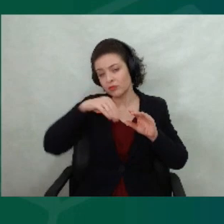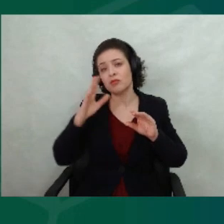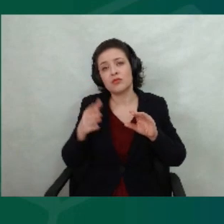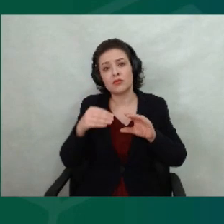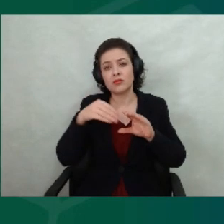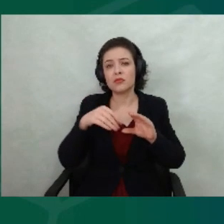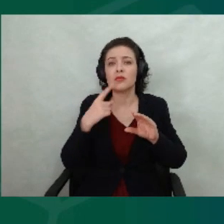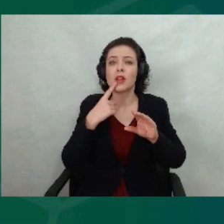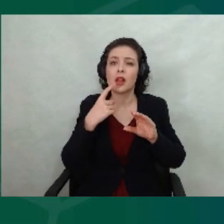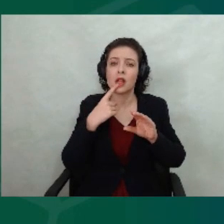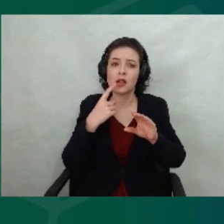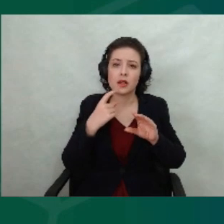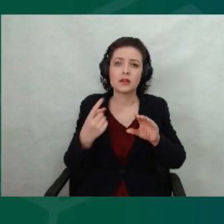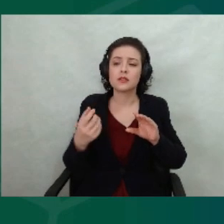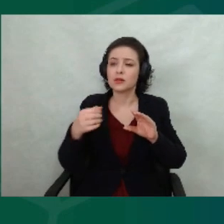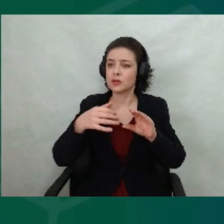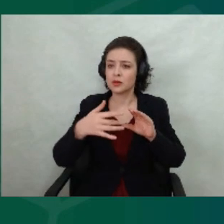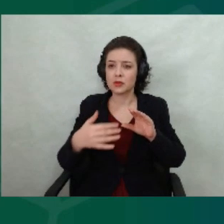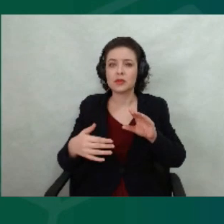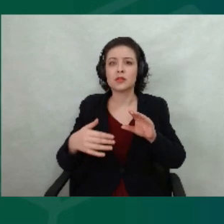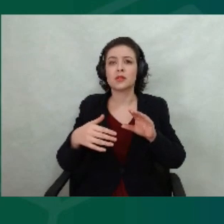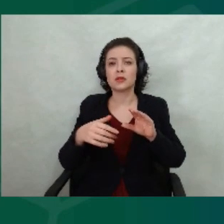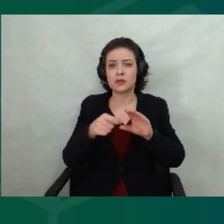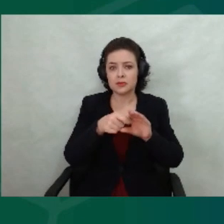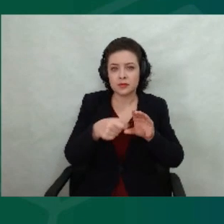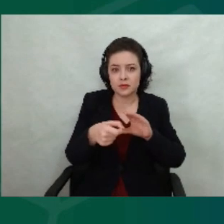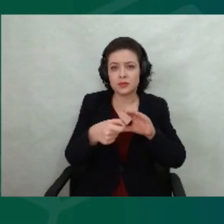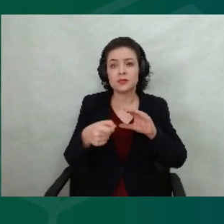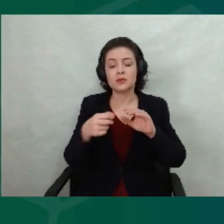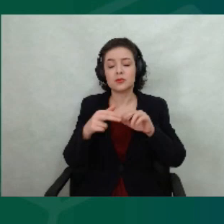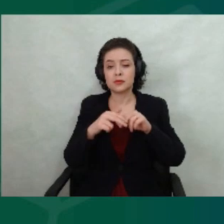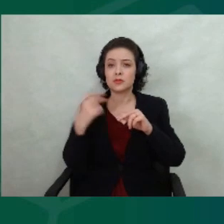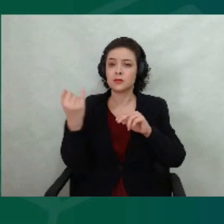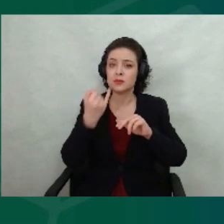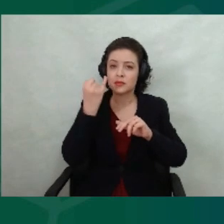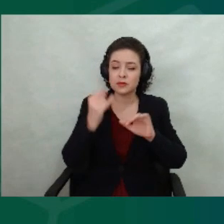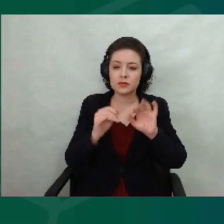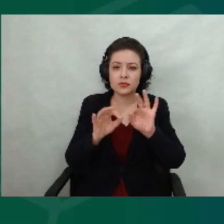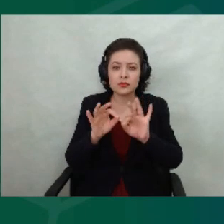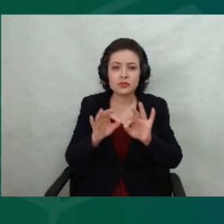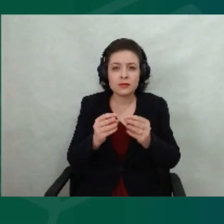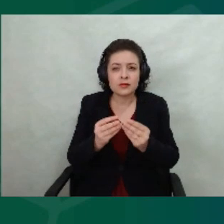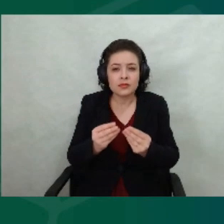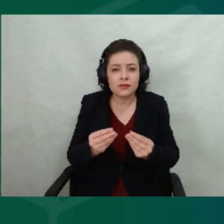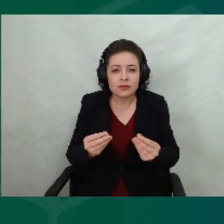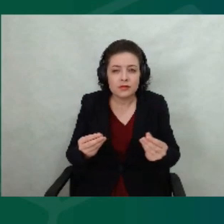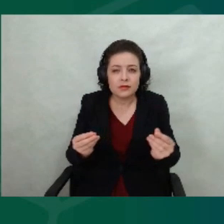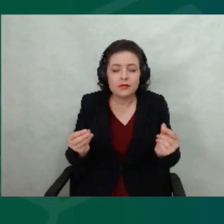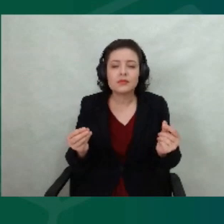de coágulo, portanto, é necessária essa delicadeza para a gente manipular essa boca,